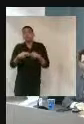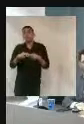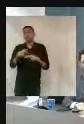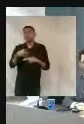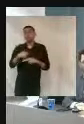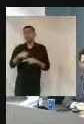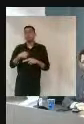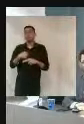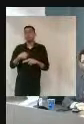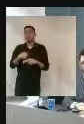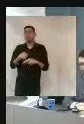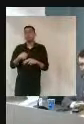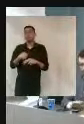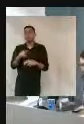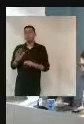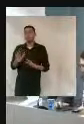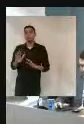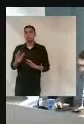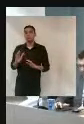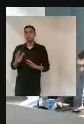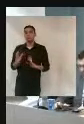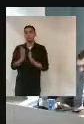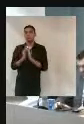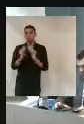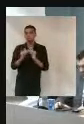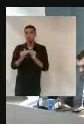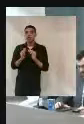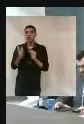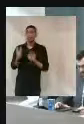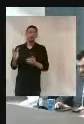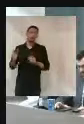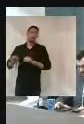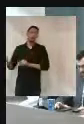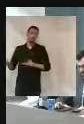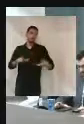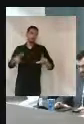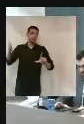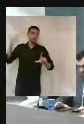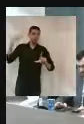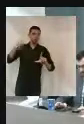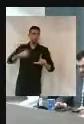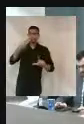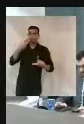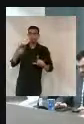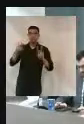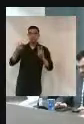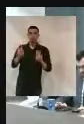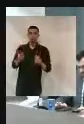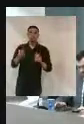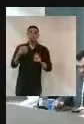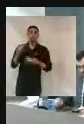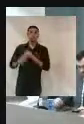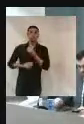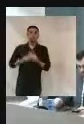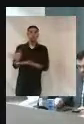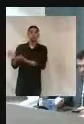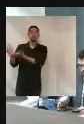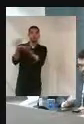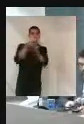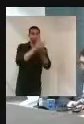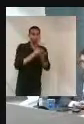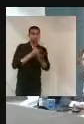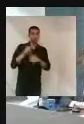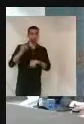lá dos slides iniciais que eu falei sobre a extração discriminada de areia dos leitos do